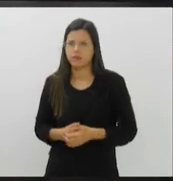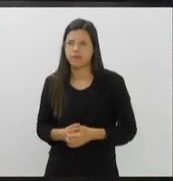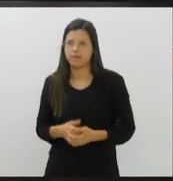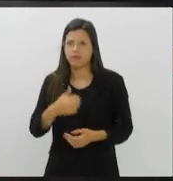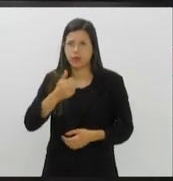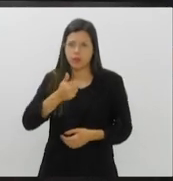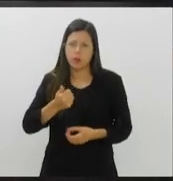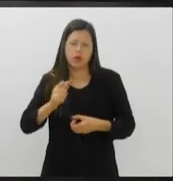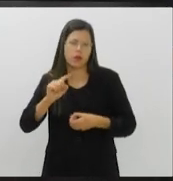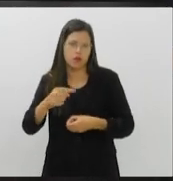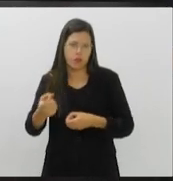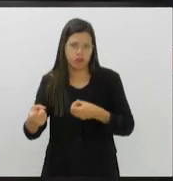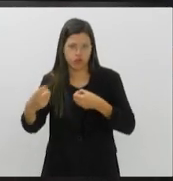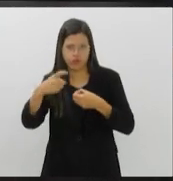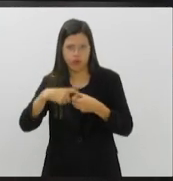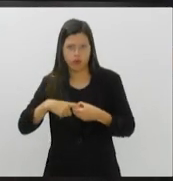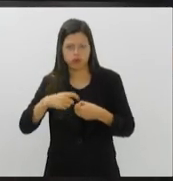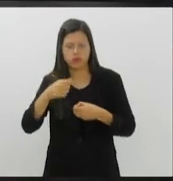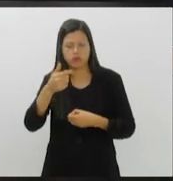primeira e retorna em segunda.